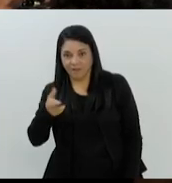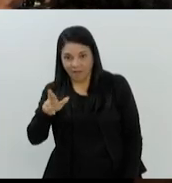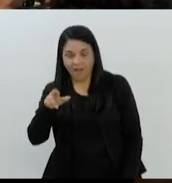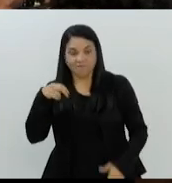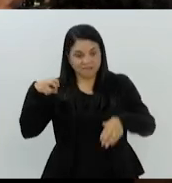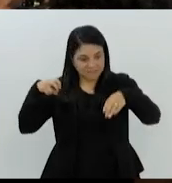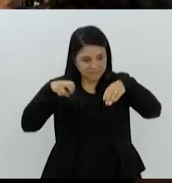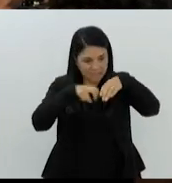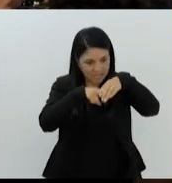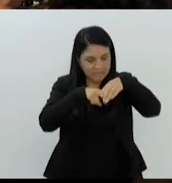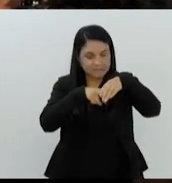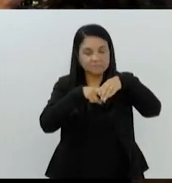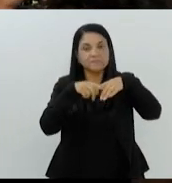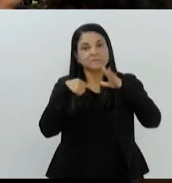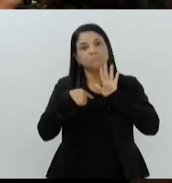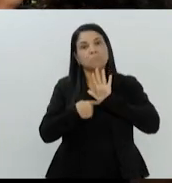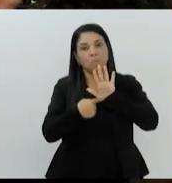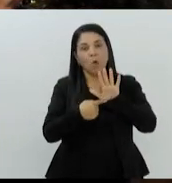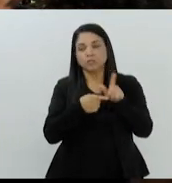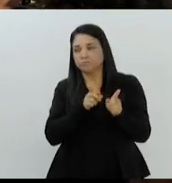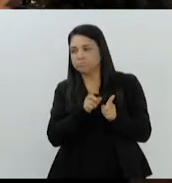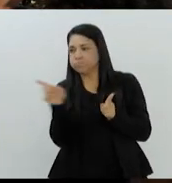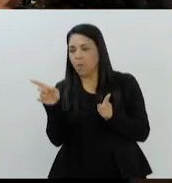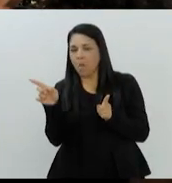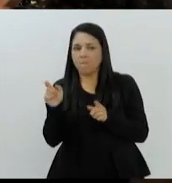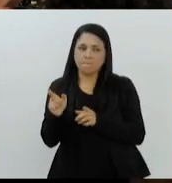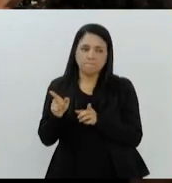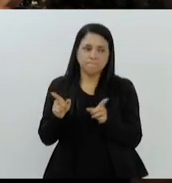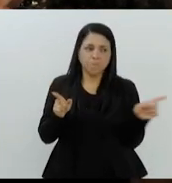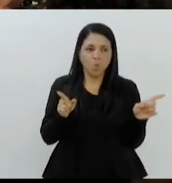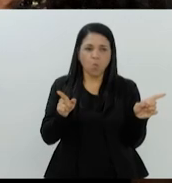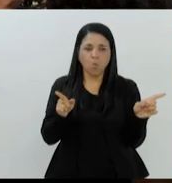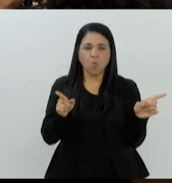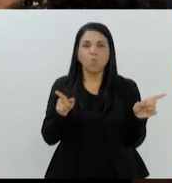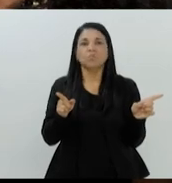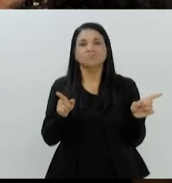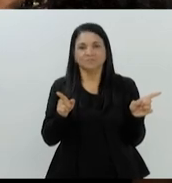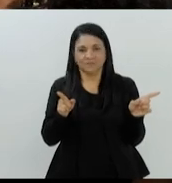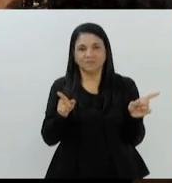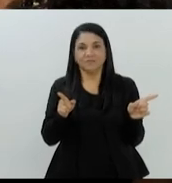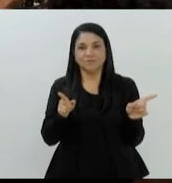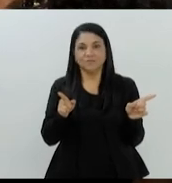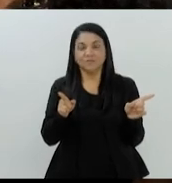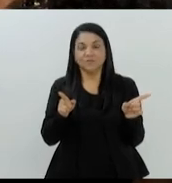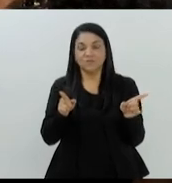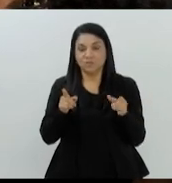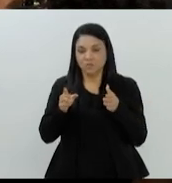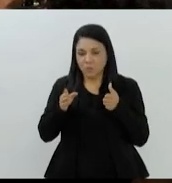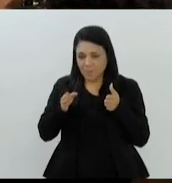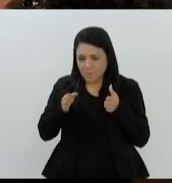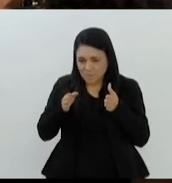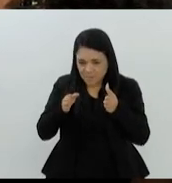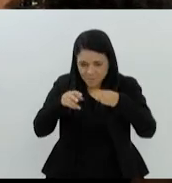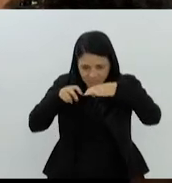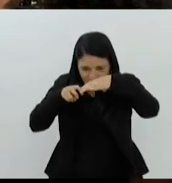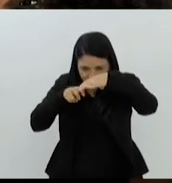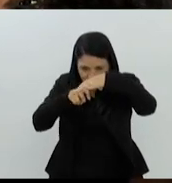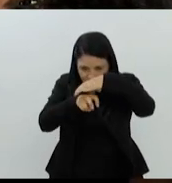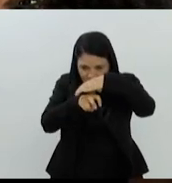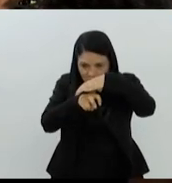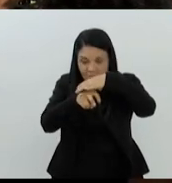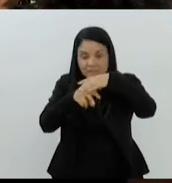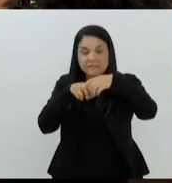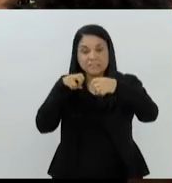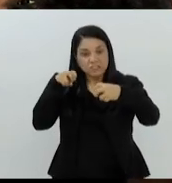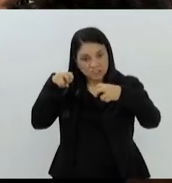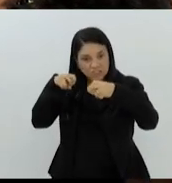seta para lá, a saída a mil e poucos, uma para cá. Aí, no meio do caminho, você não vê nada, mas se tiver um